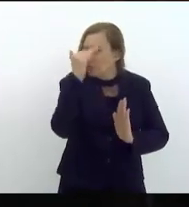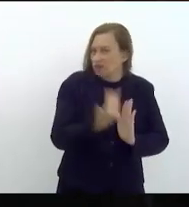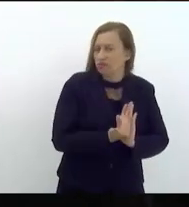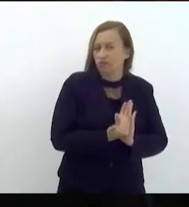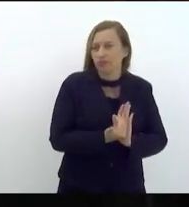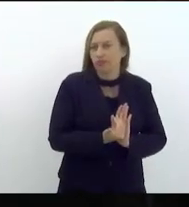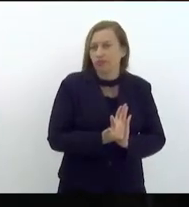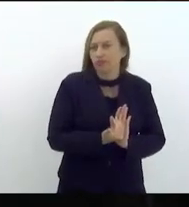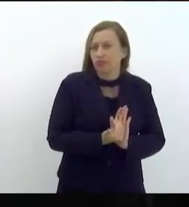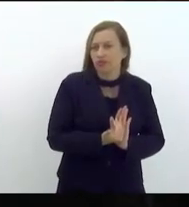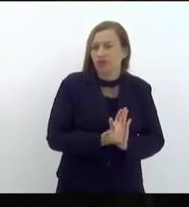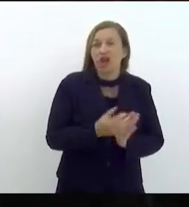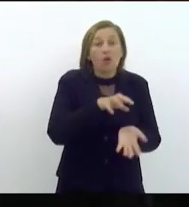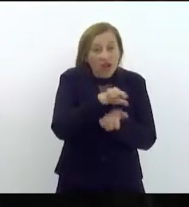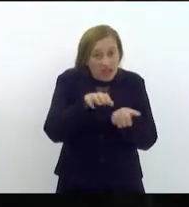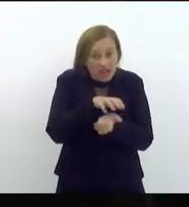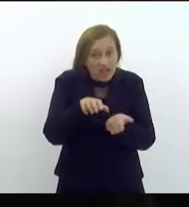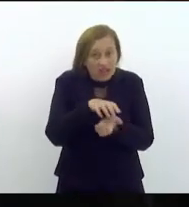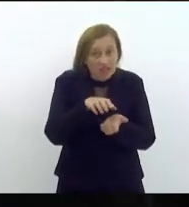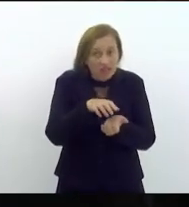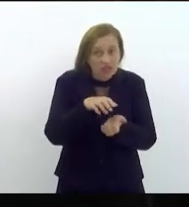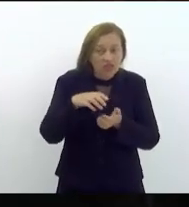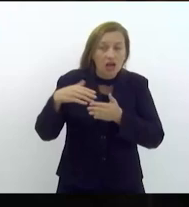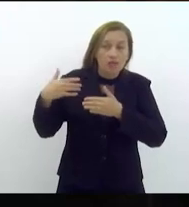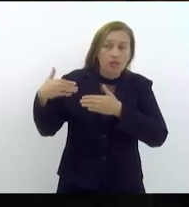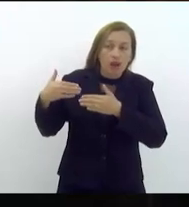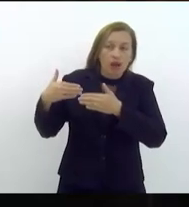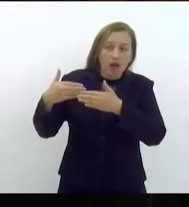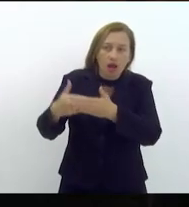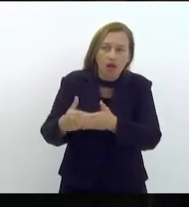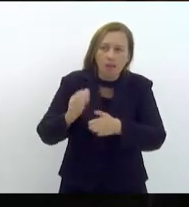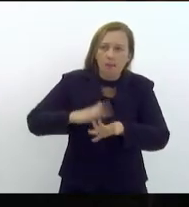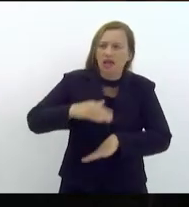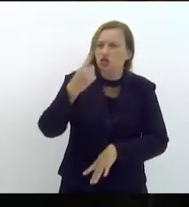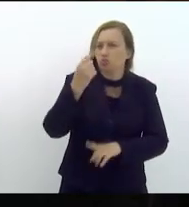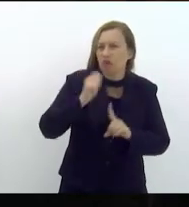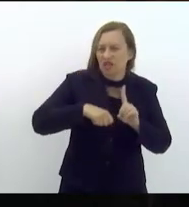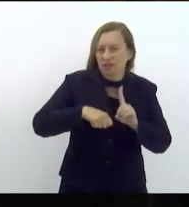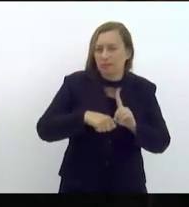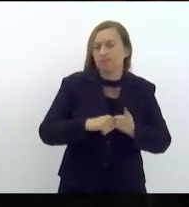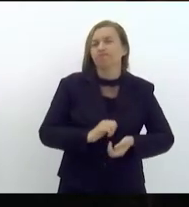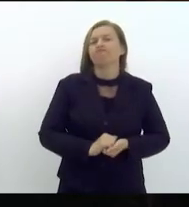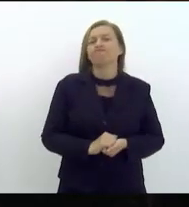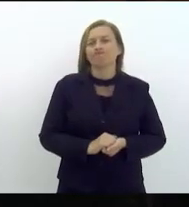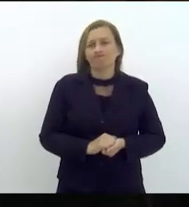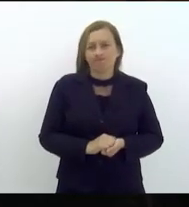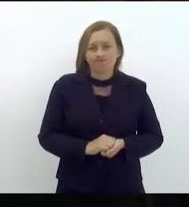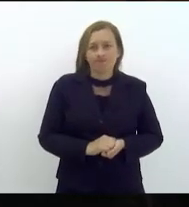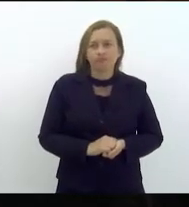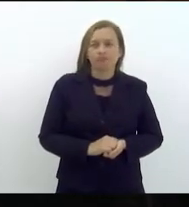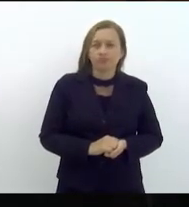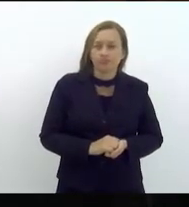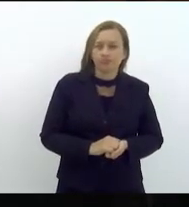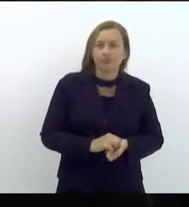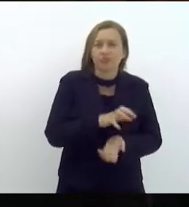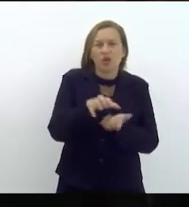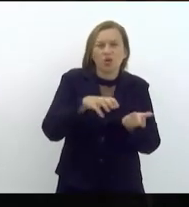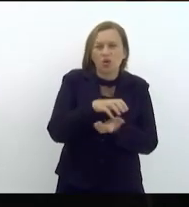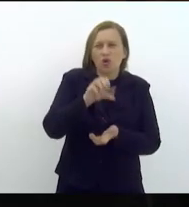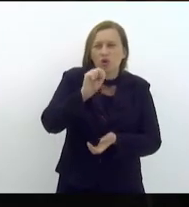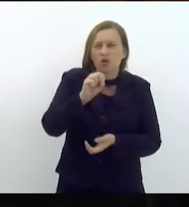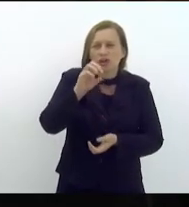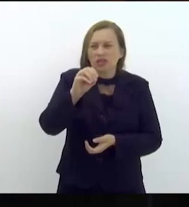é uma greve que já se estende por mais de um mês é uma greve que tem